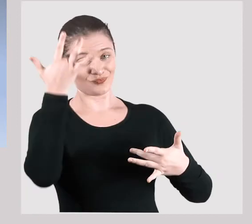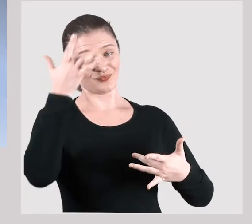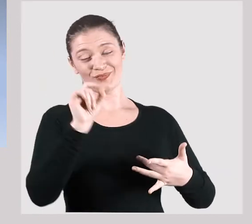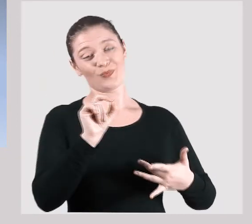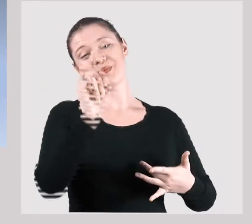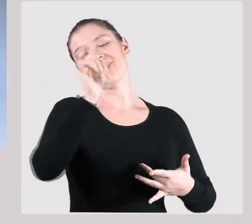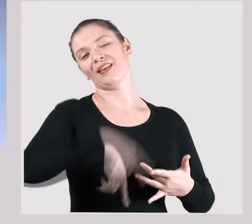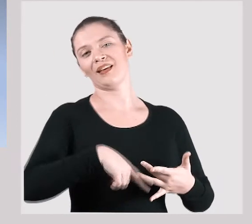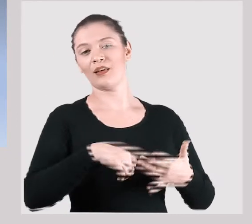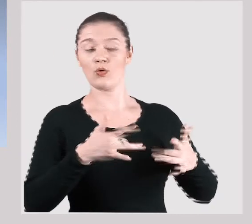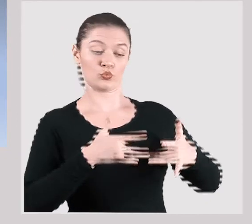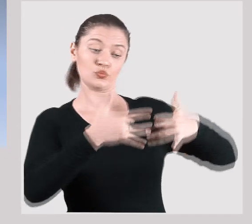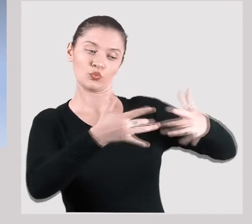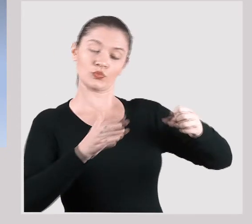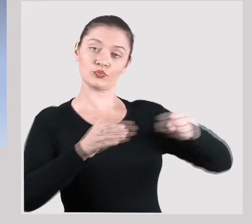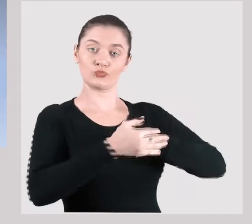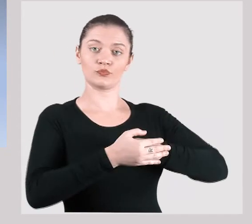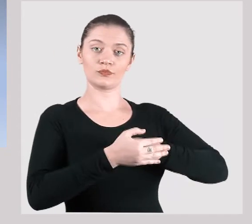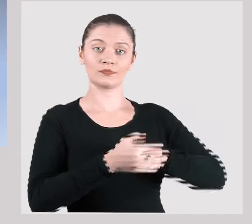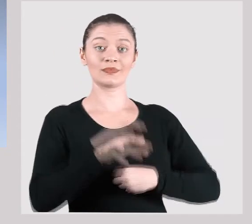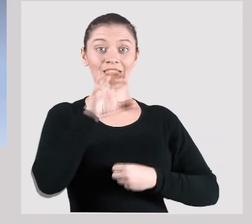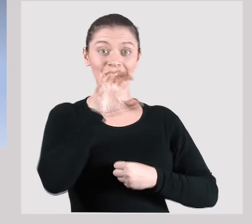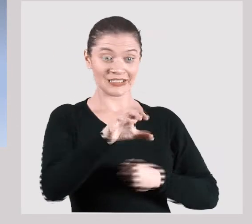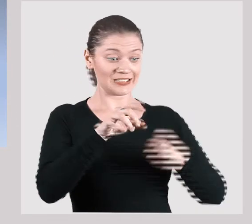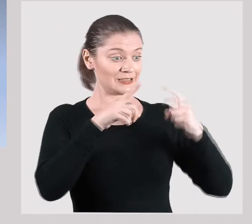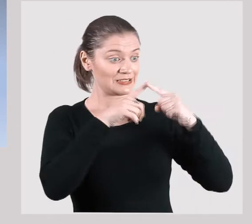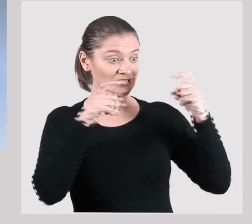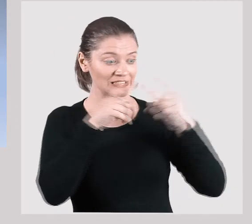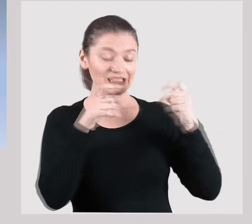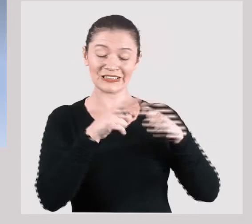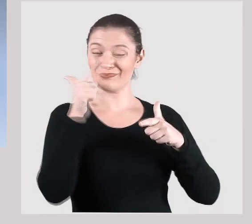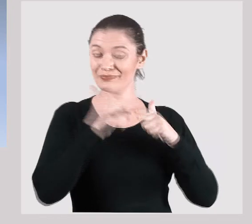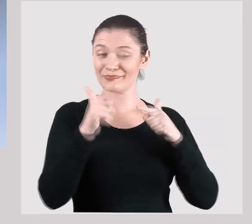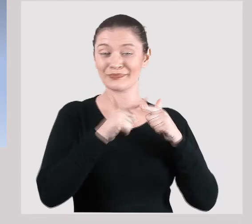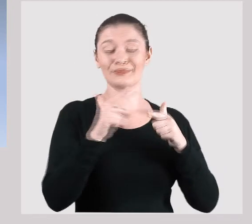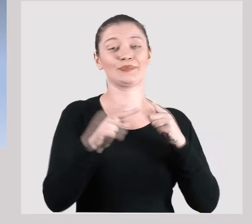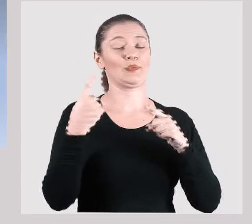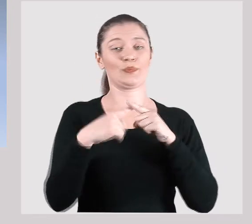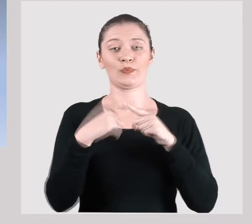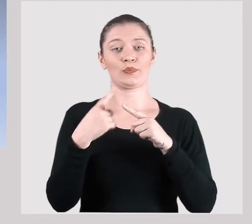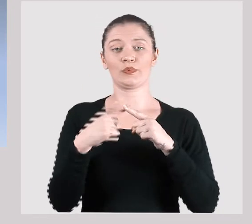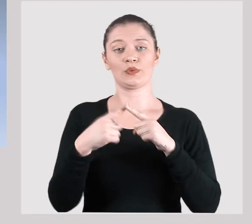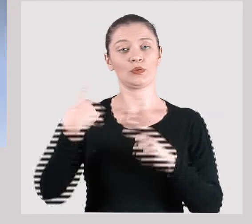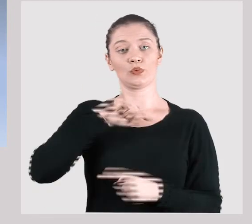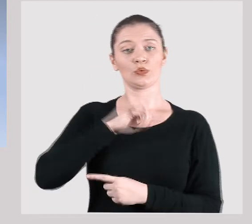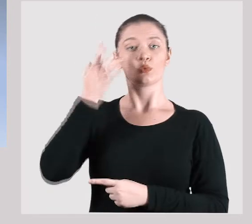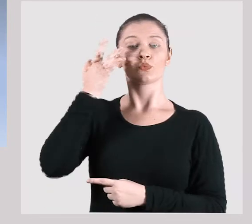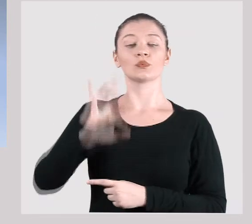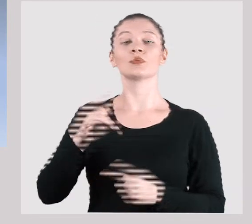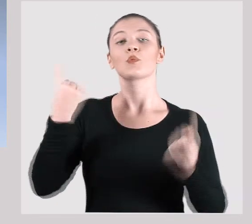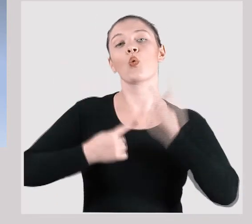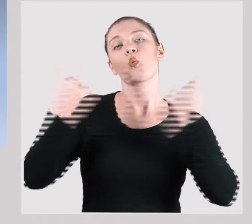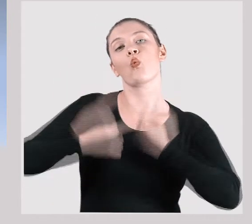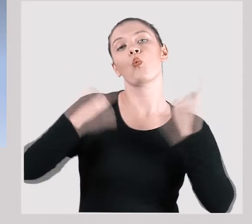isso é um problema, né? A questão da ciência e os conflitos de interesse, a gente não sabe qual o grau de pressão